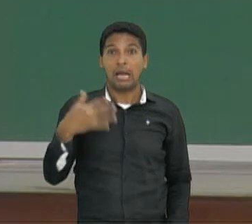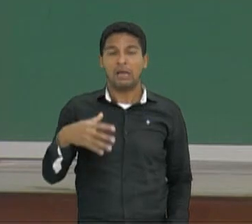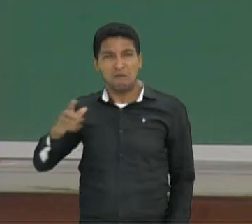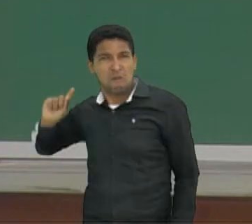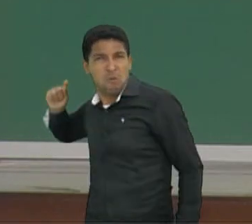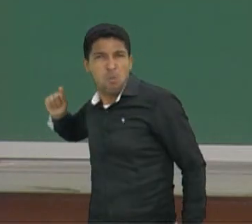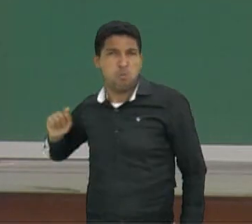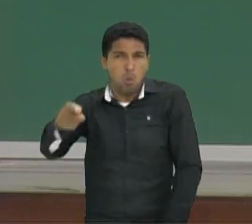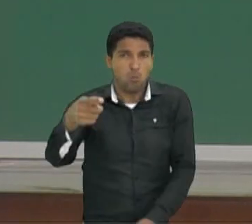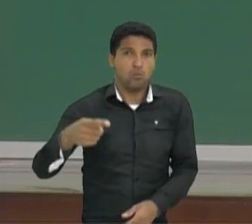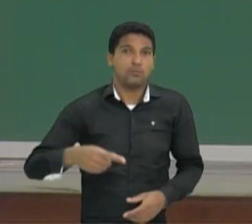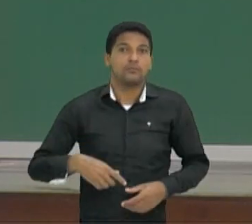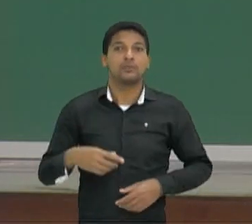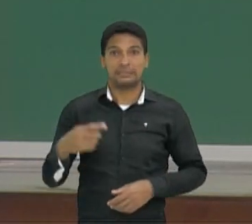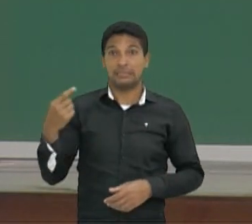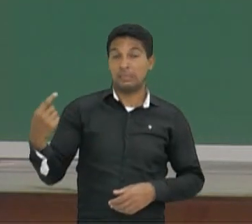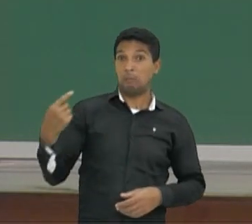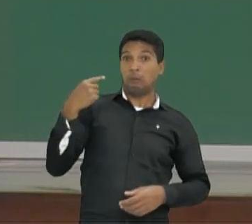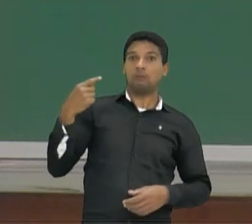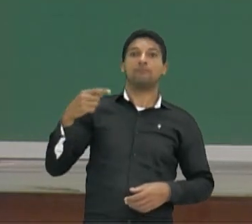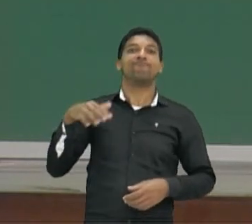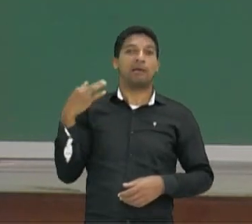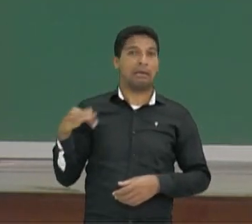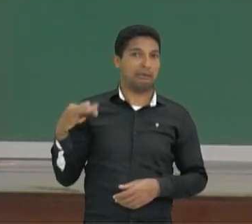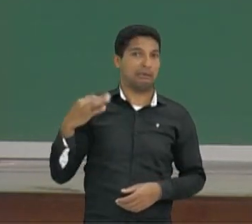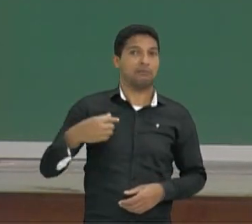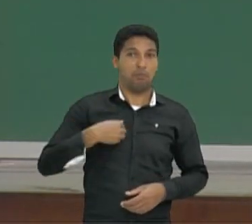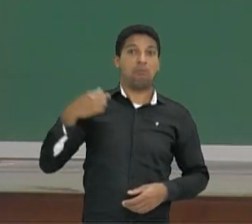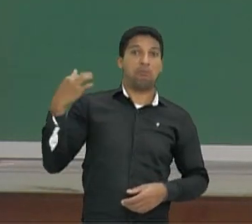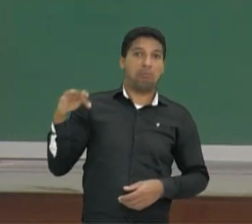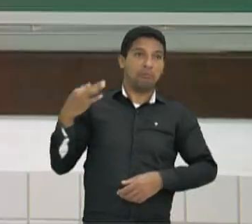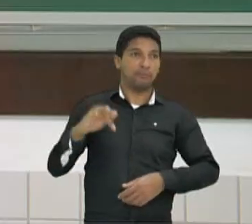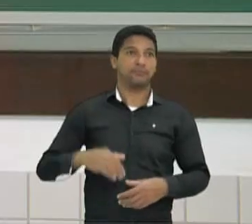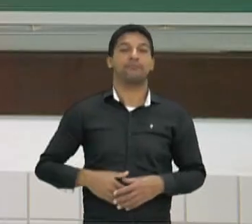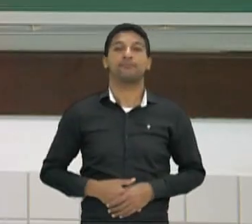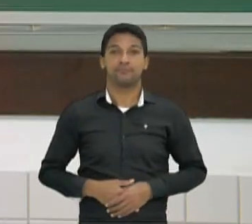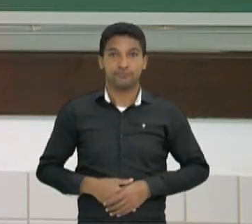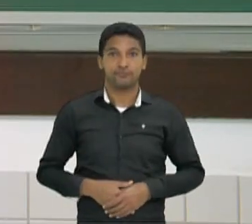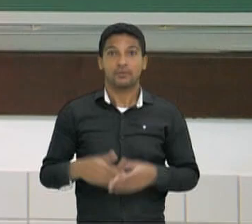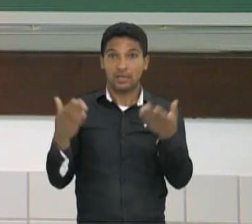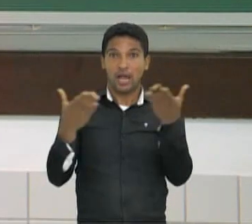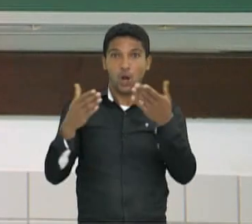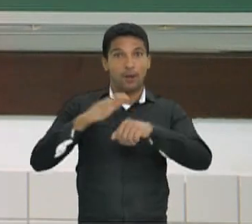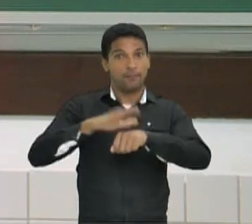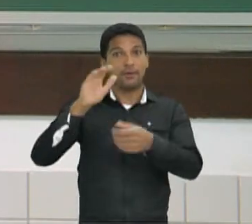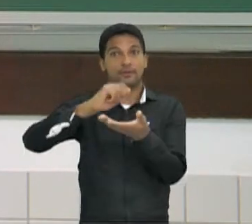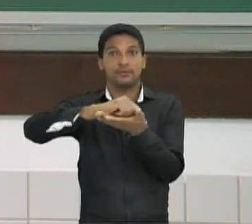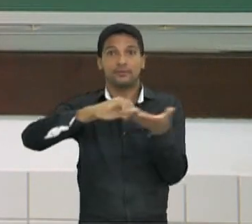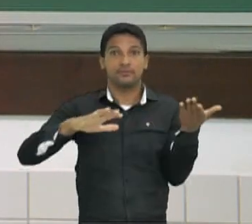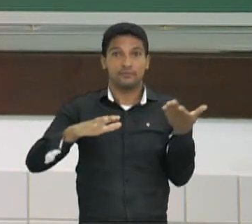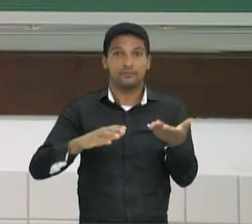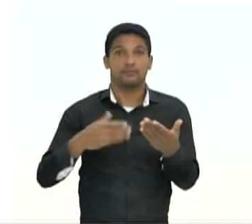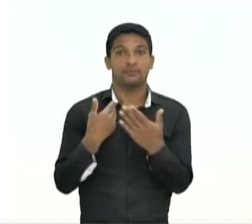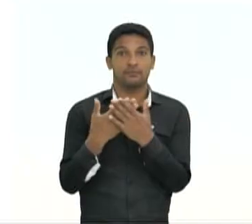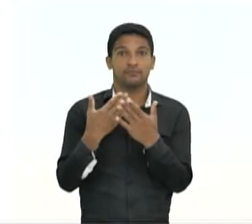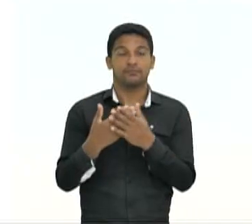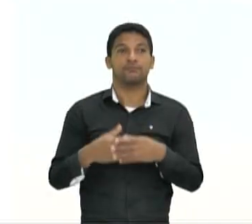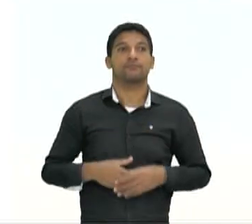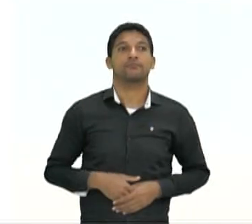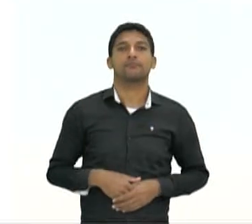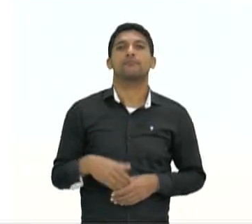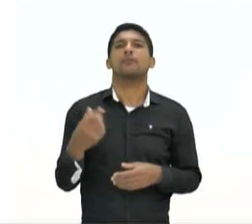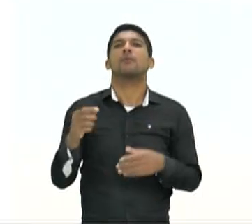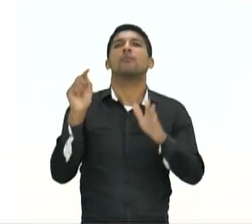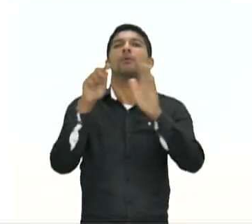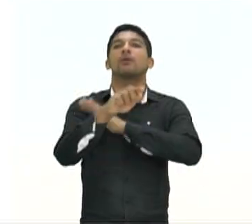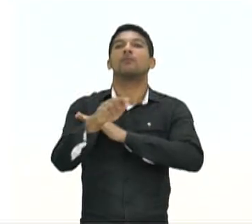utilizam todos esses aparatos de segurança. Bora para a nossa atividade, então? Mais uma atividade na aula de hoje, que fala o seguinte: qual a distância